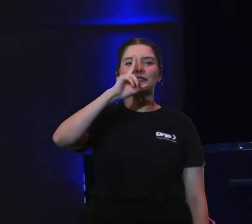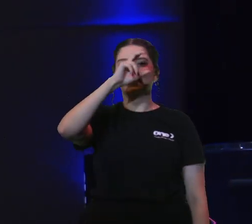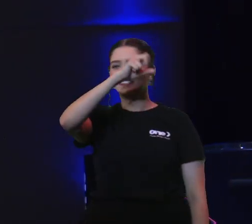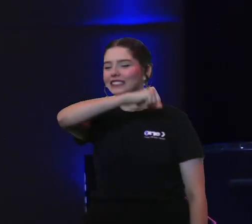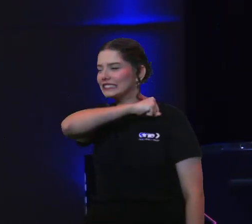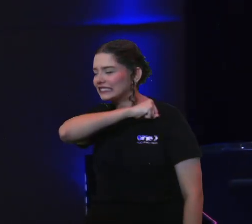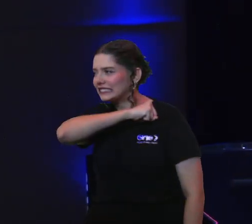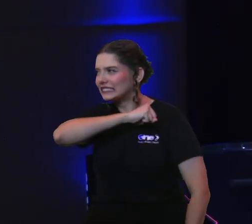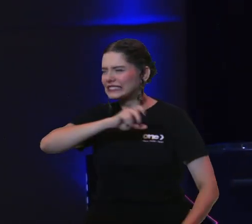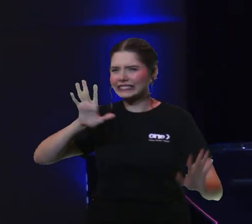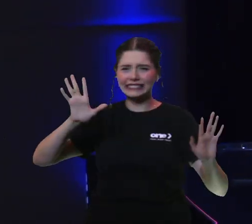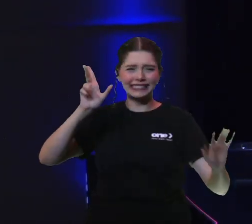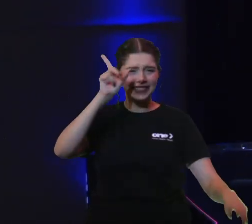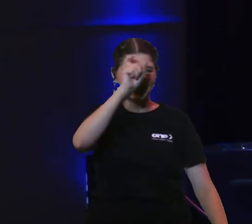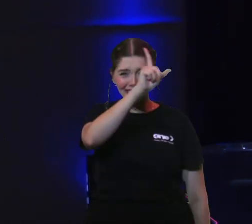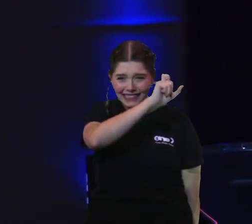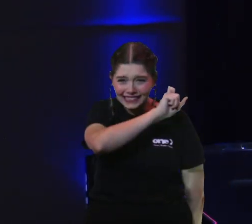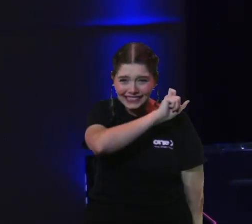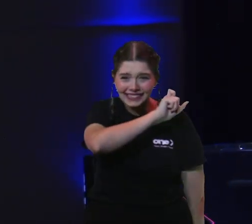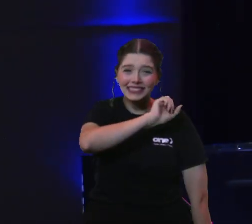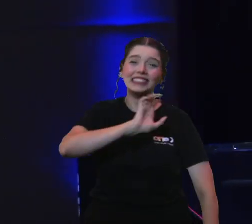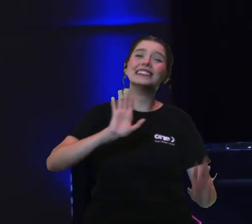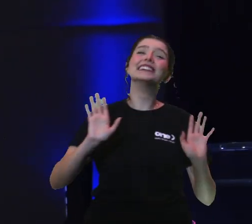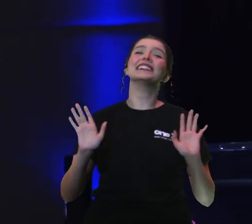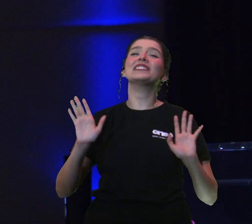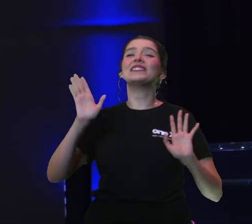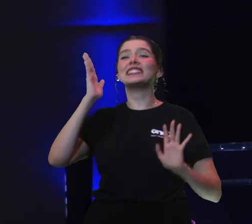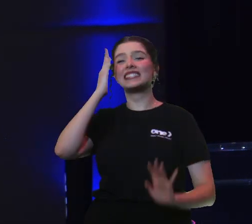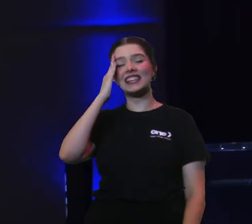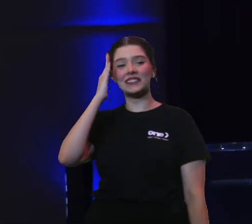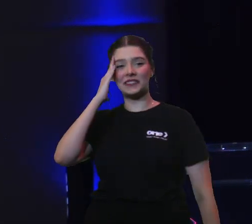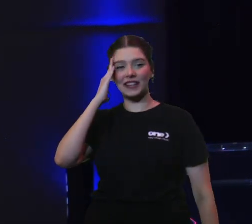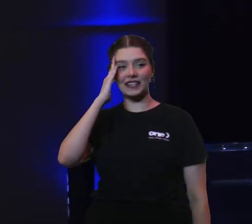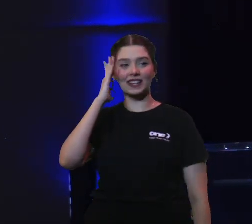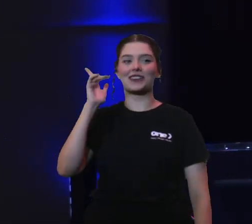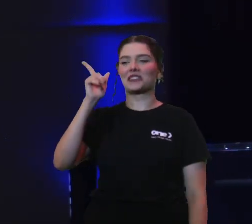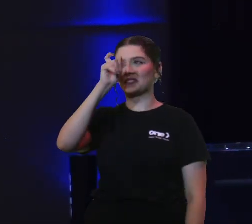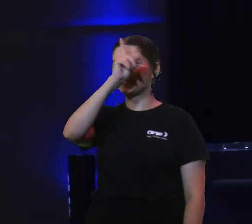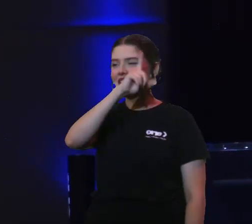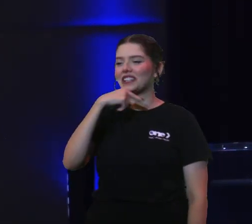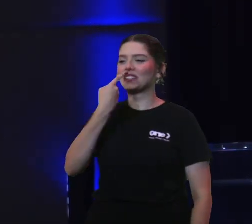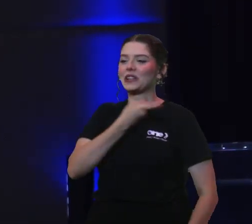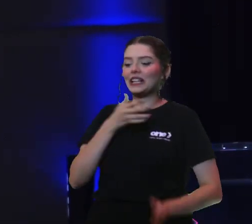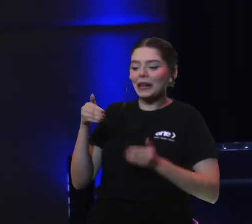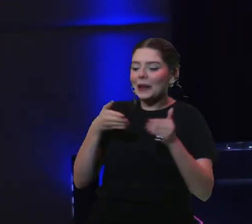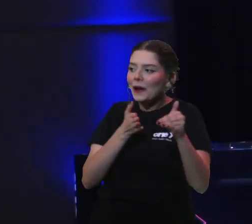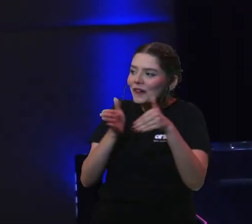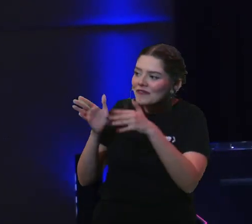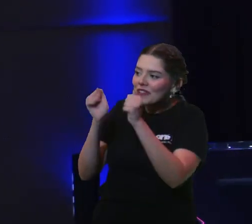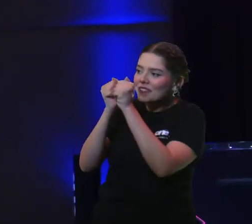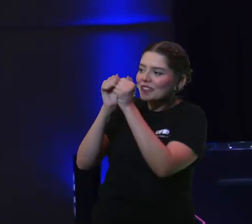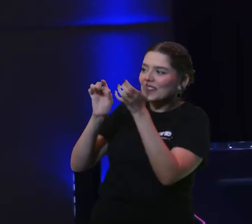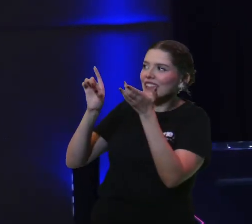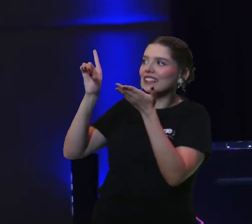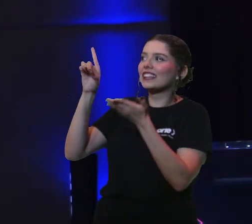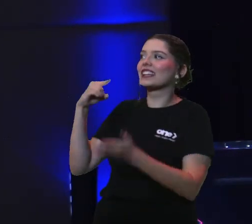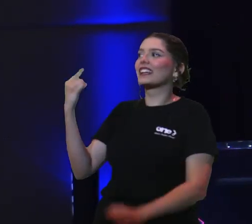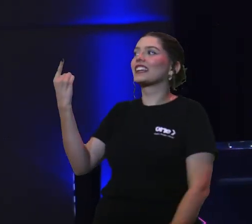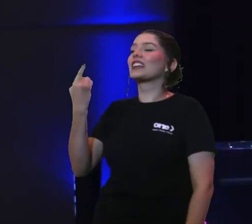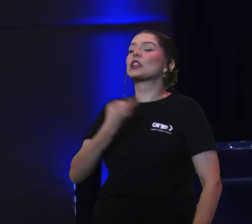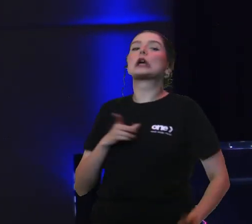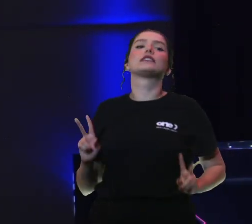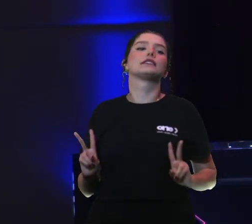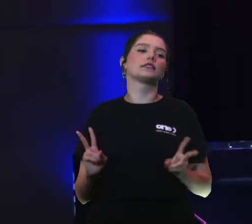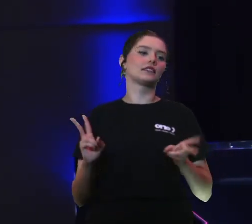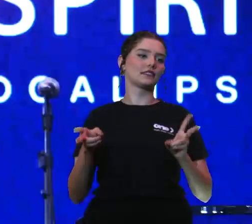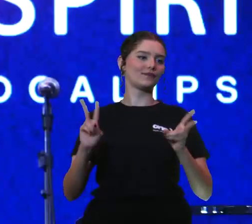cedo já começando assim, né? Mas sabe, uma das maiores dificuldades da caminhada cristã é a gente poder continuar